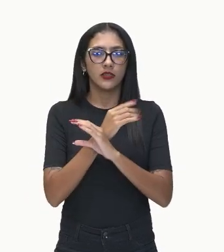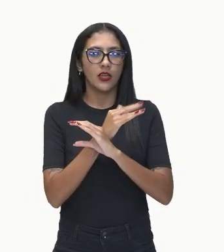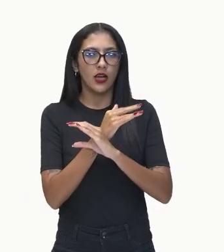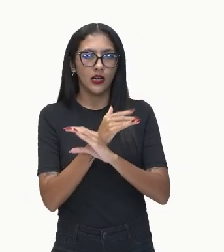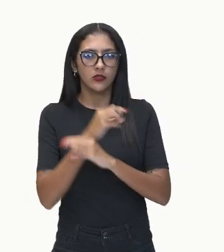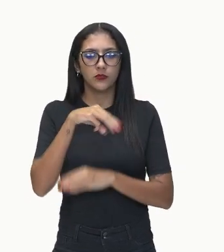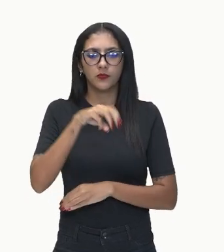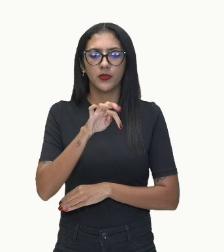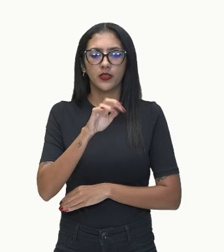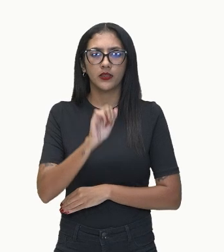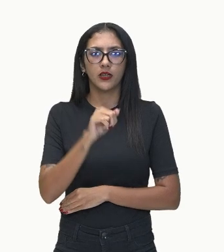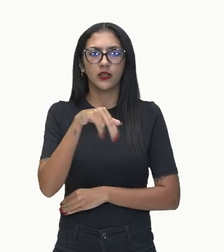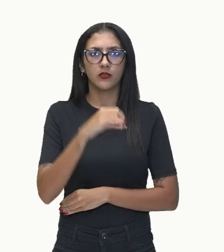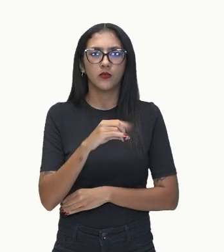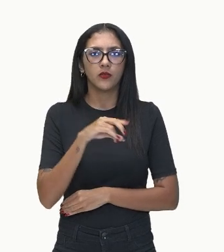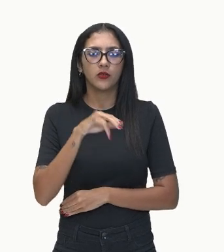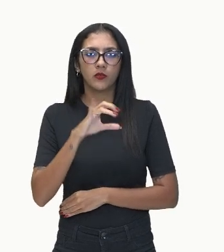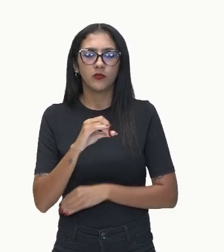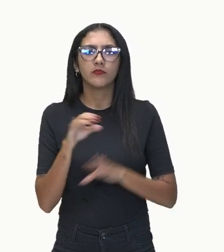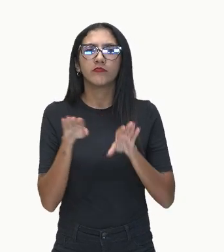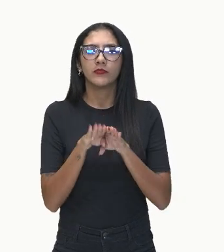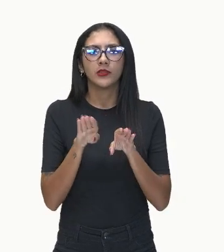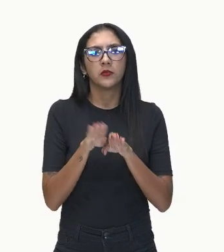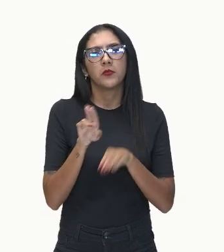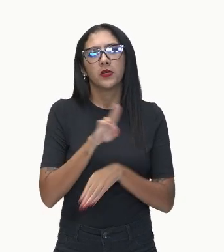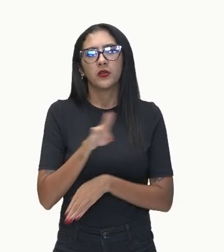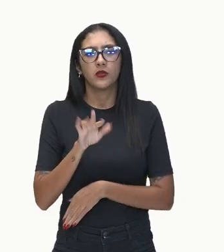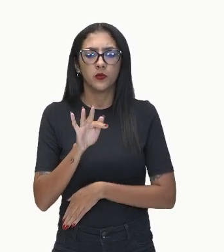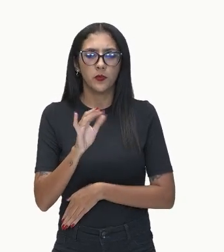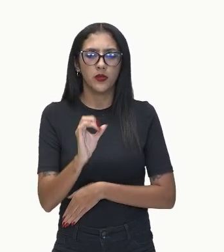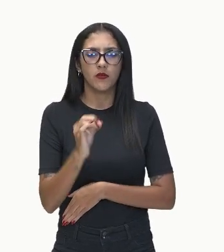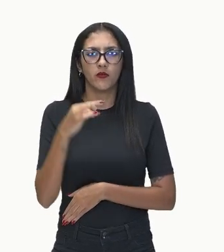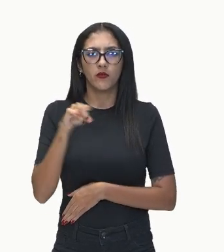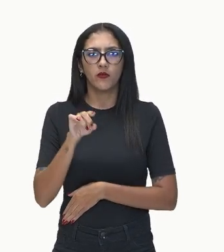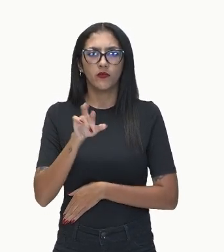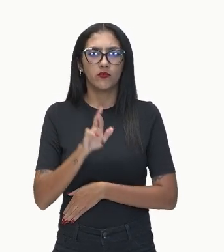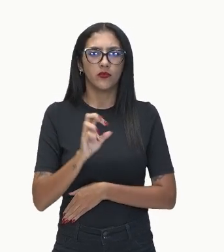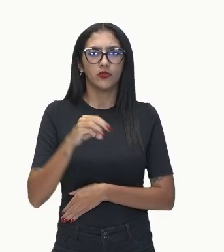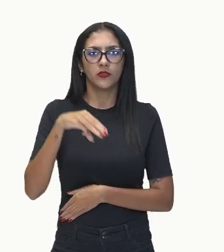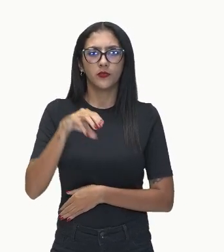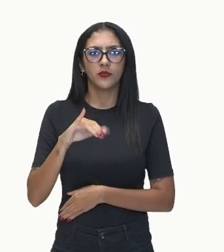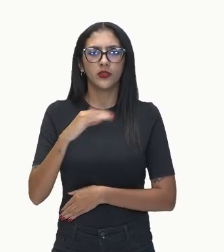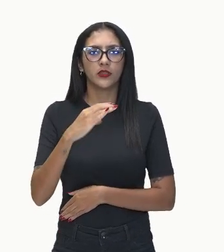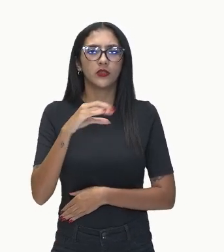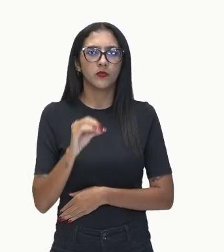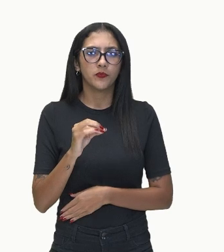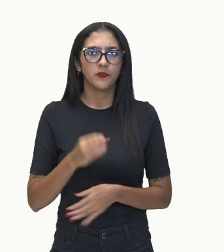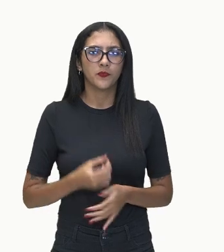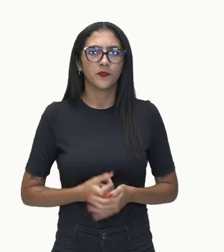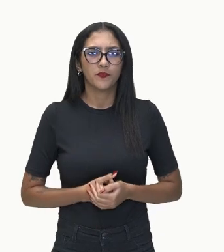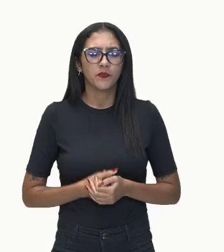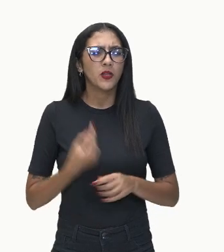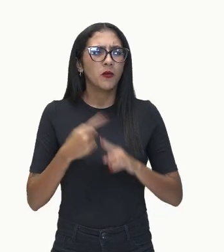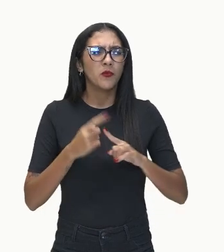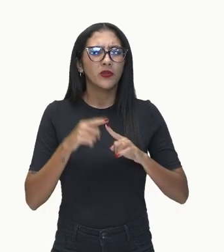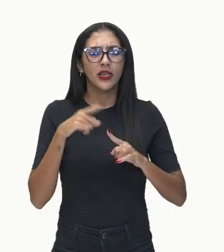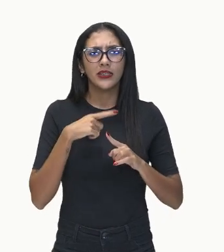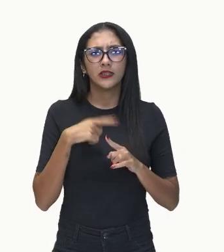também ele é chamado de ácido fórmico, uma nomenclatura mais usual, porque ele é um